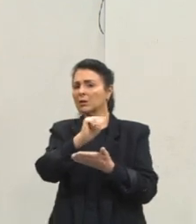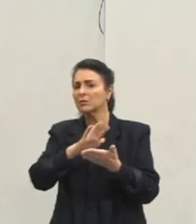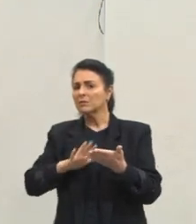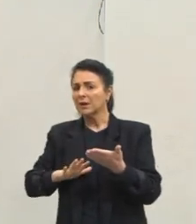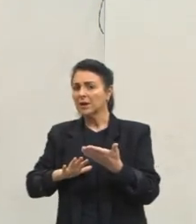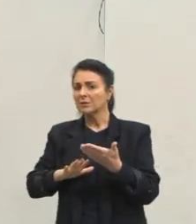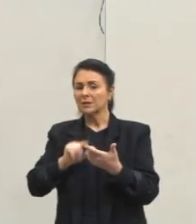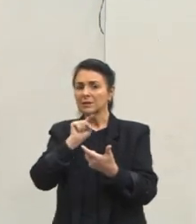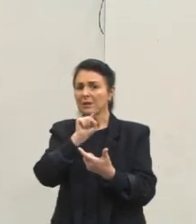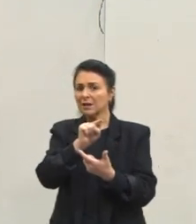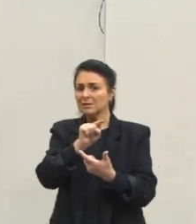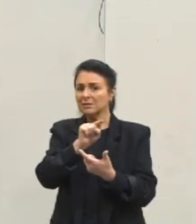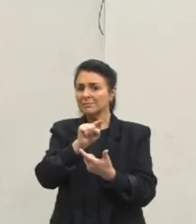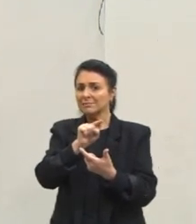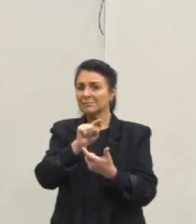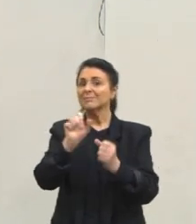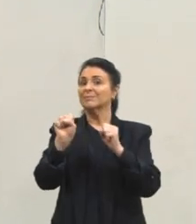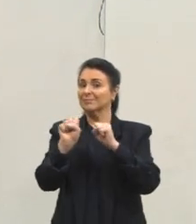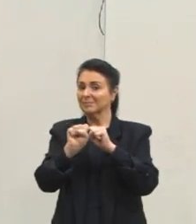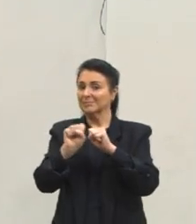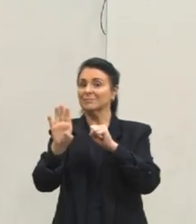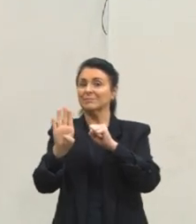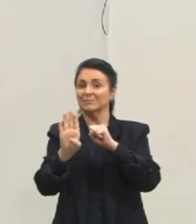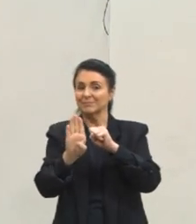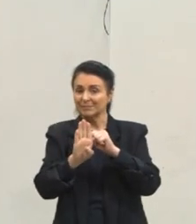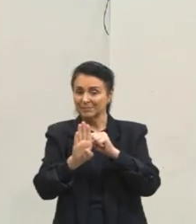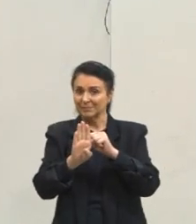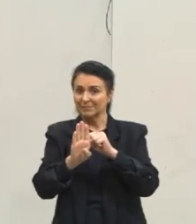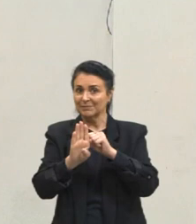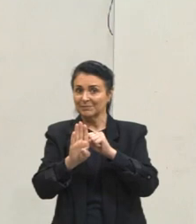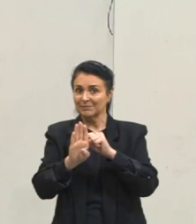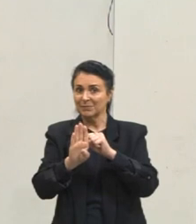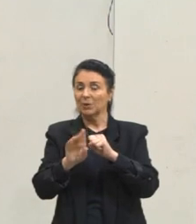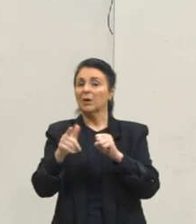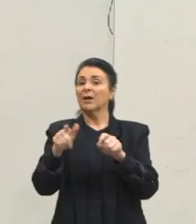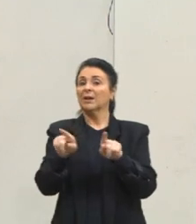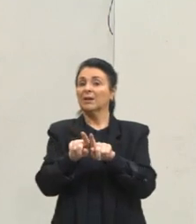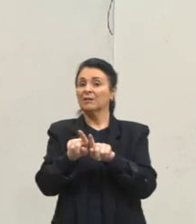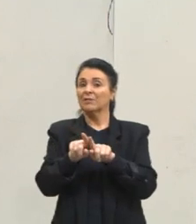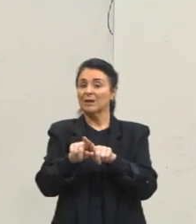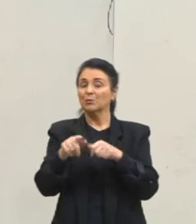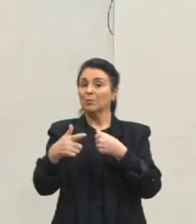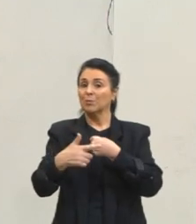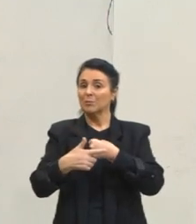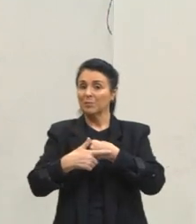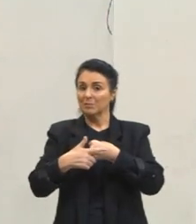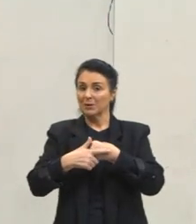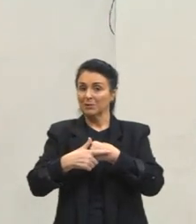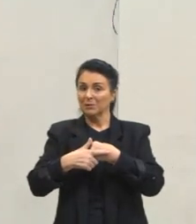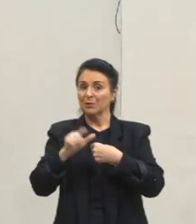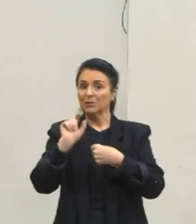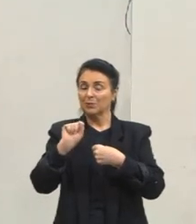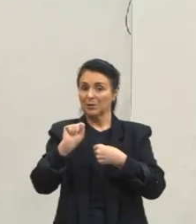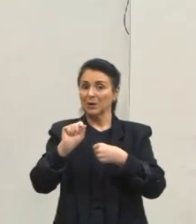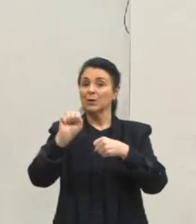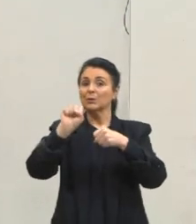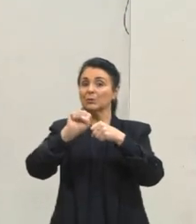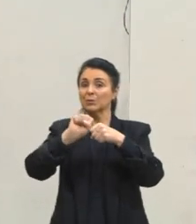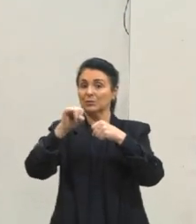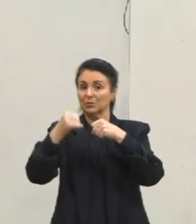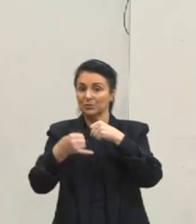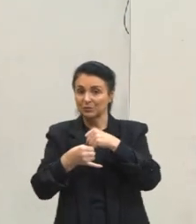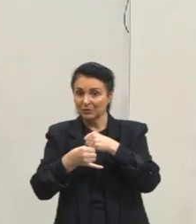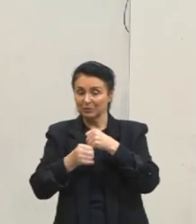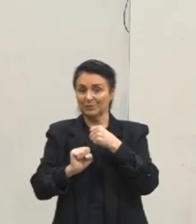por exemplo de um adjetivo é de um advérbio